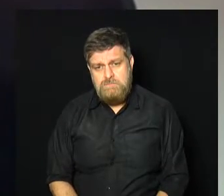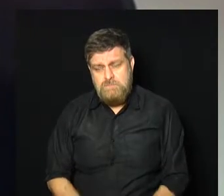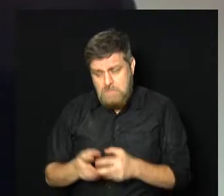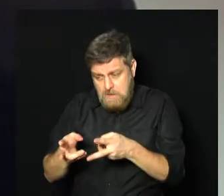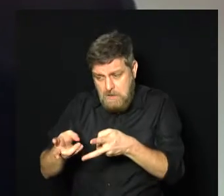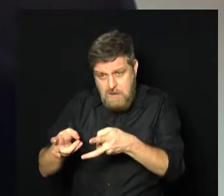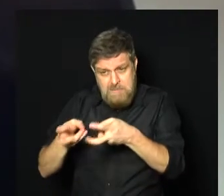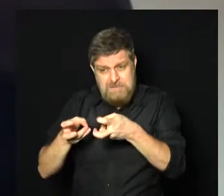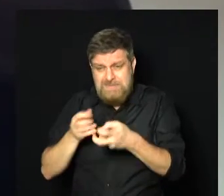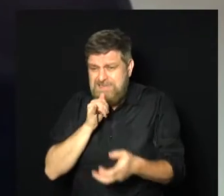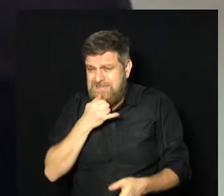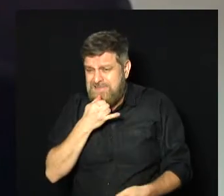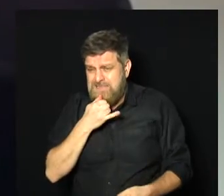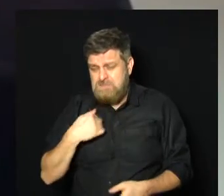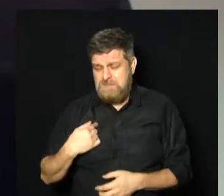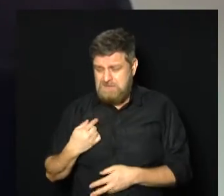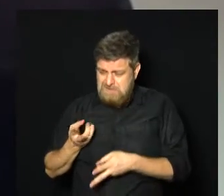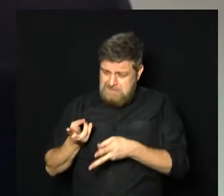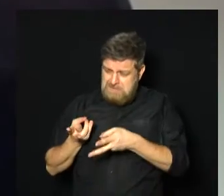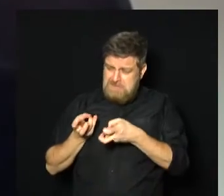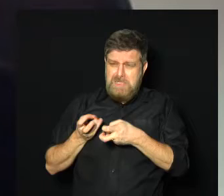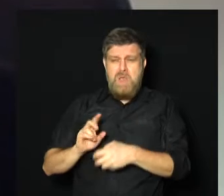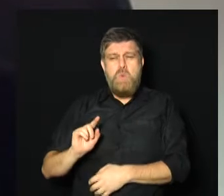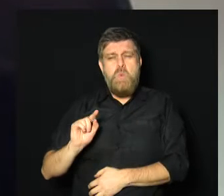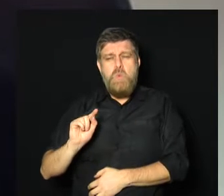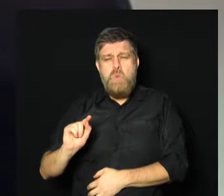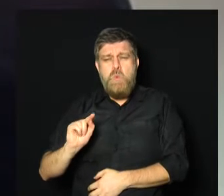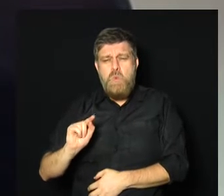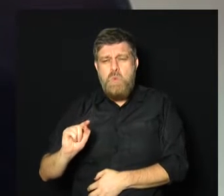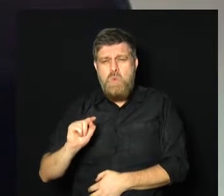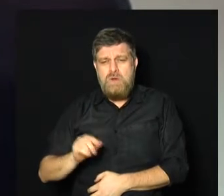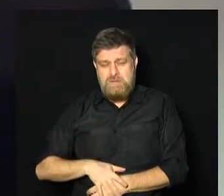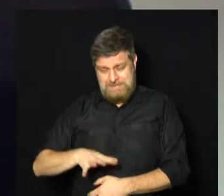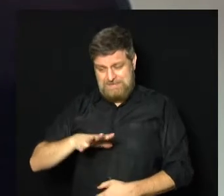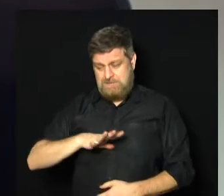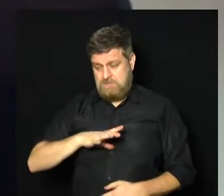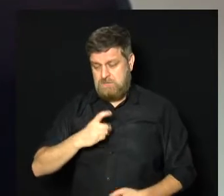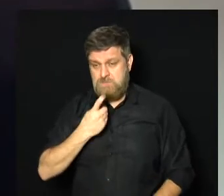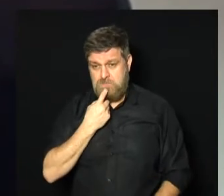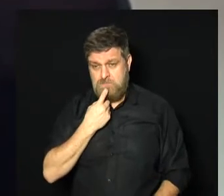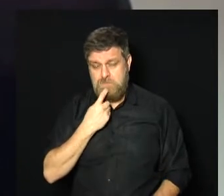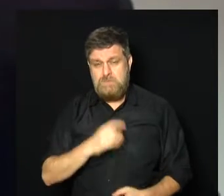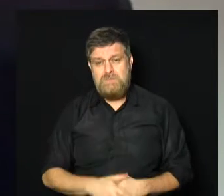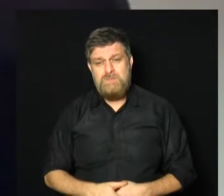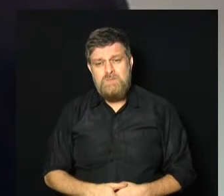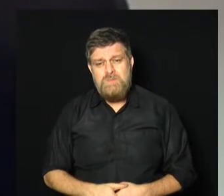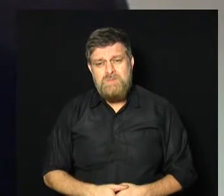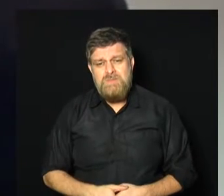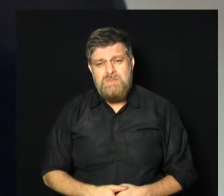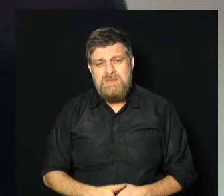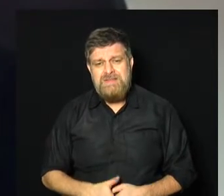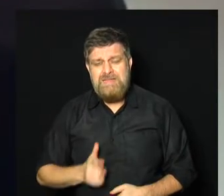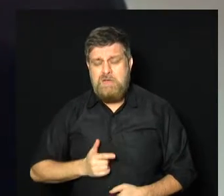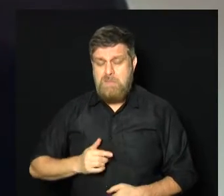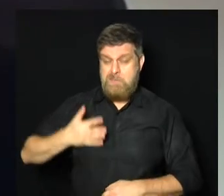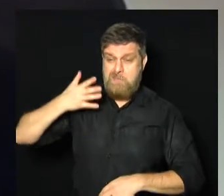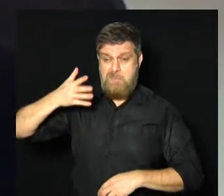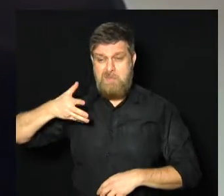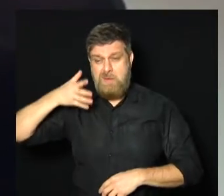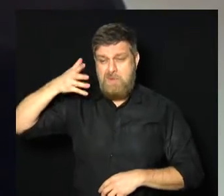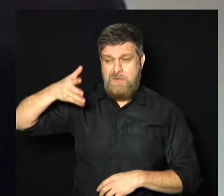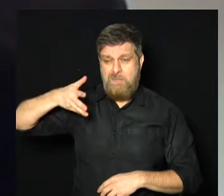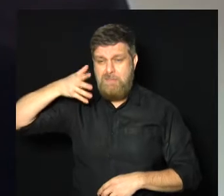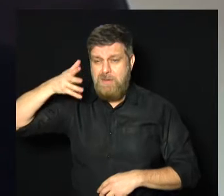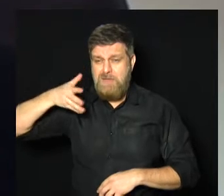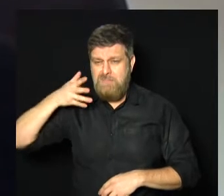reconhecer, infelizmente a gente tem visto aqui na cidade de Campinas, um discurso que muitas vezes é